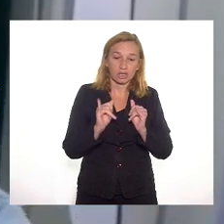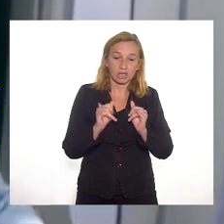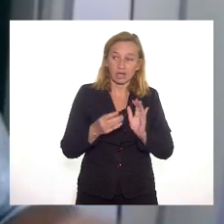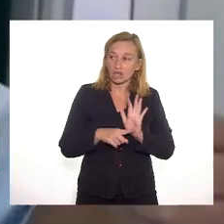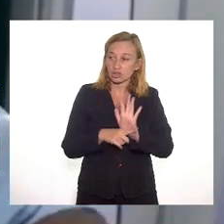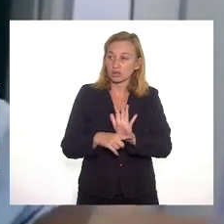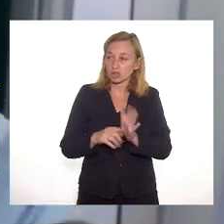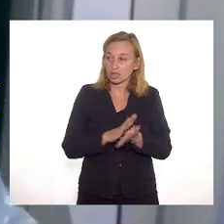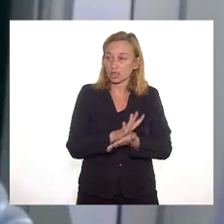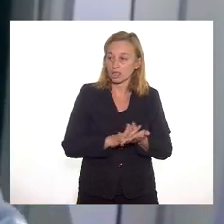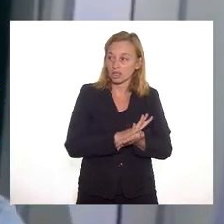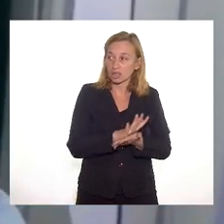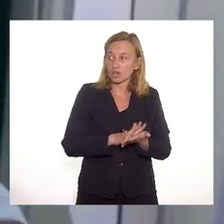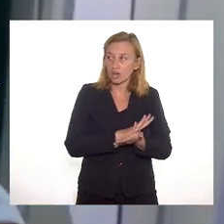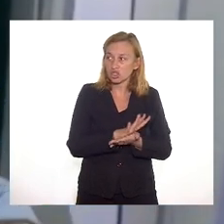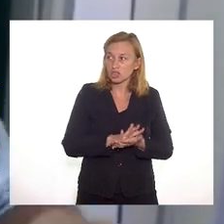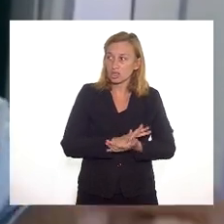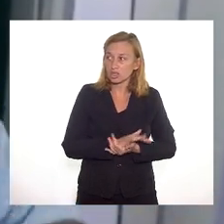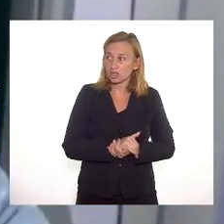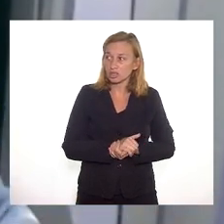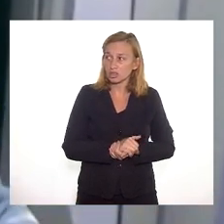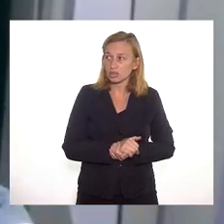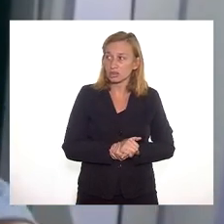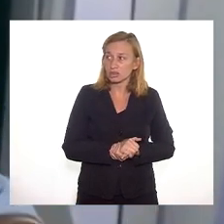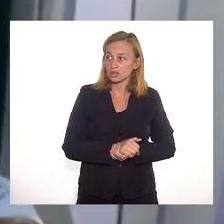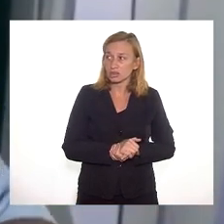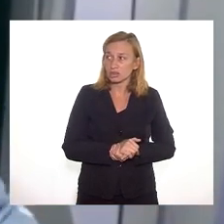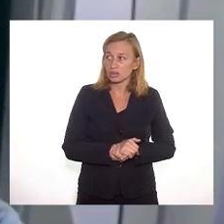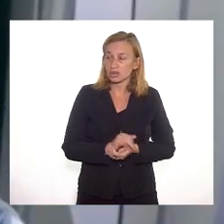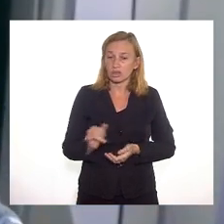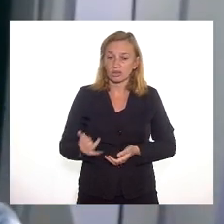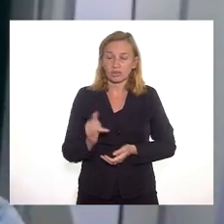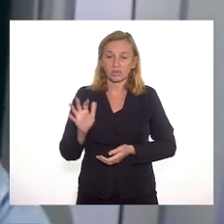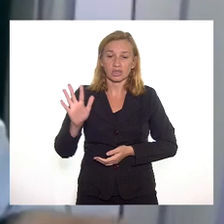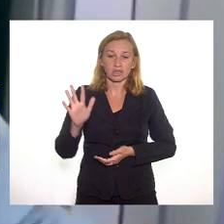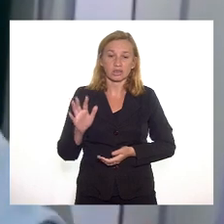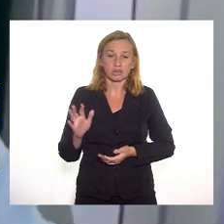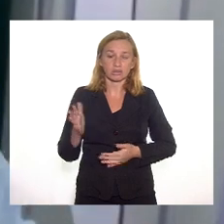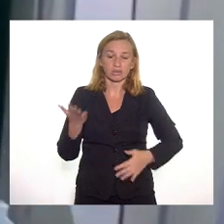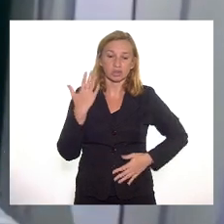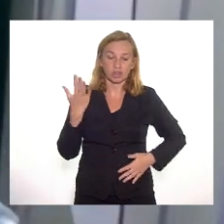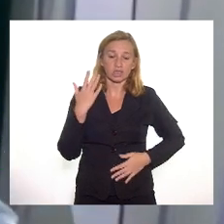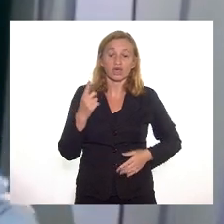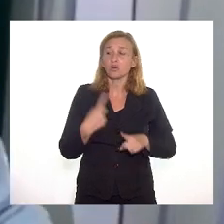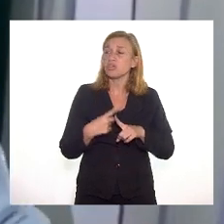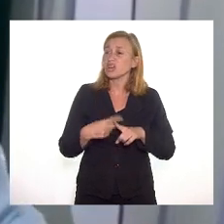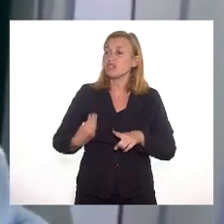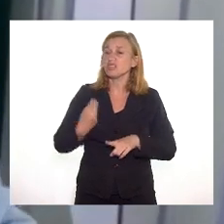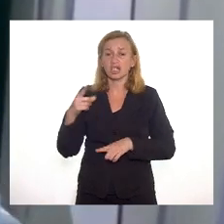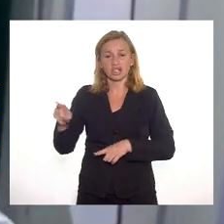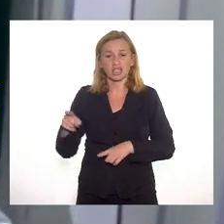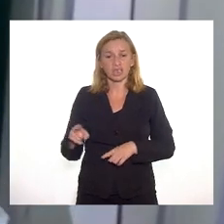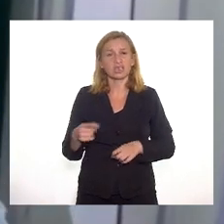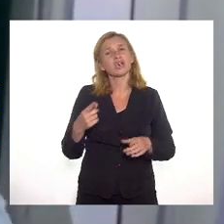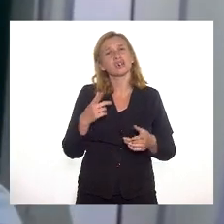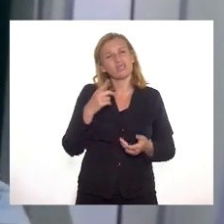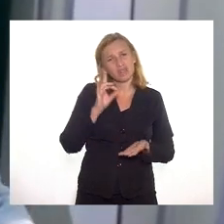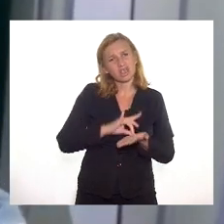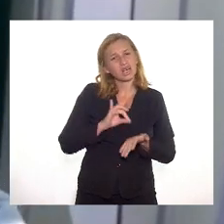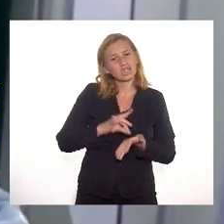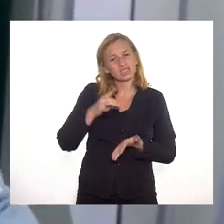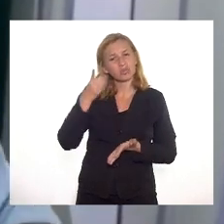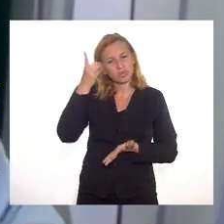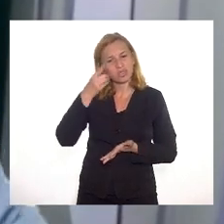ocupações sob o prisma da infração e da criminalização. Por que estão ali? Será mesmo, deputada Tiaju, que